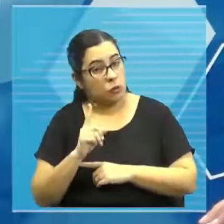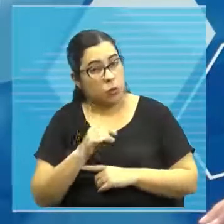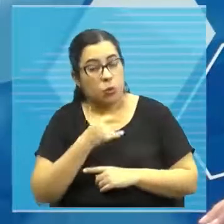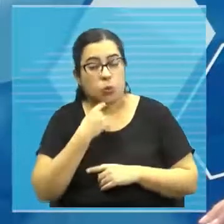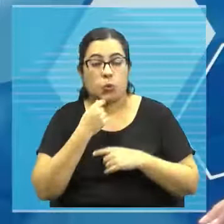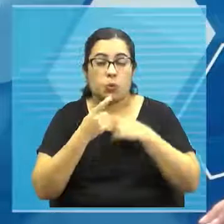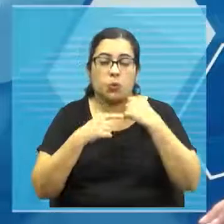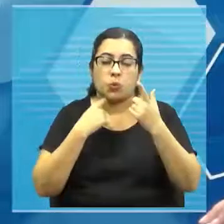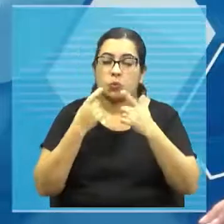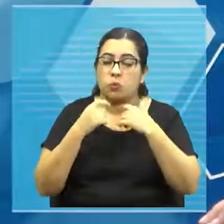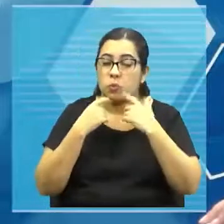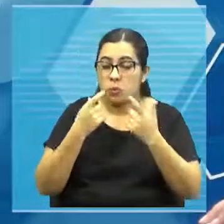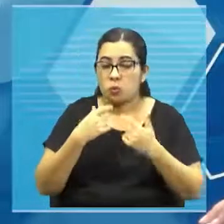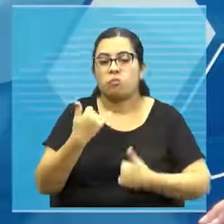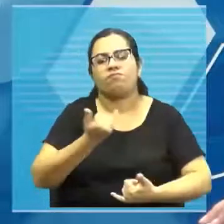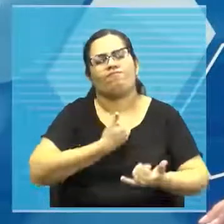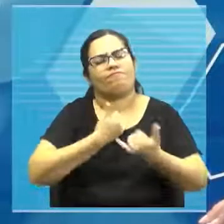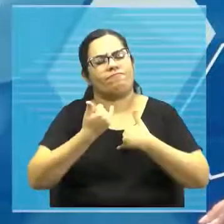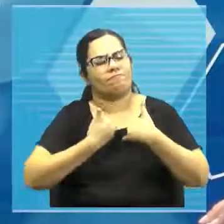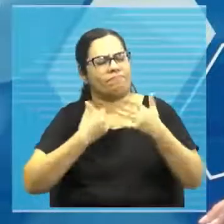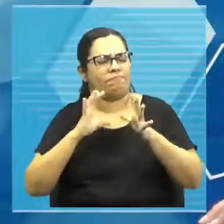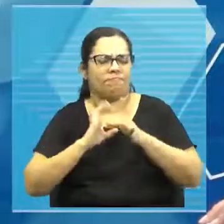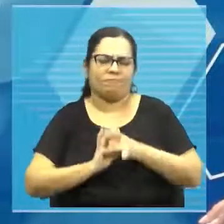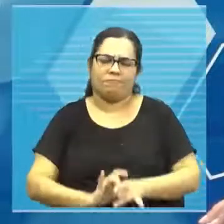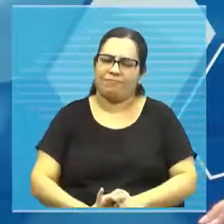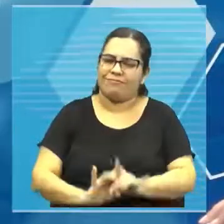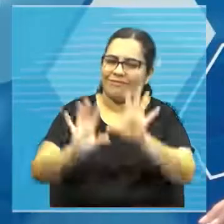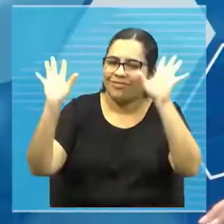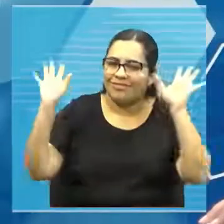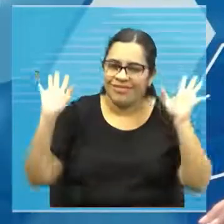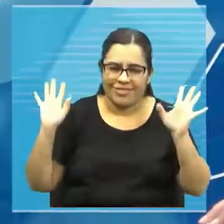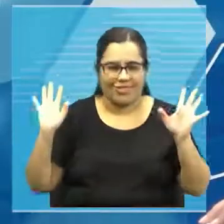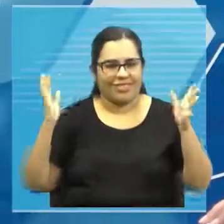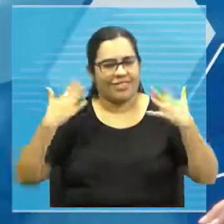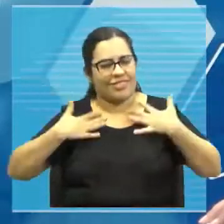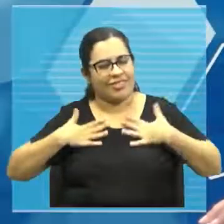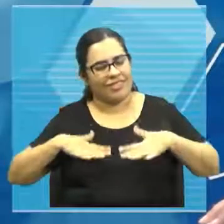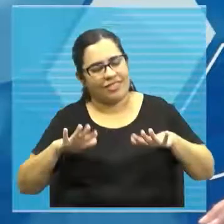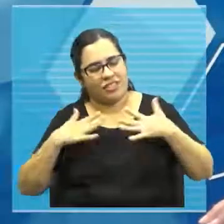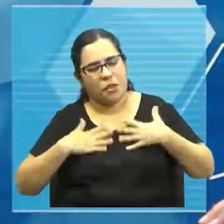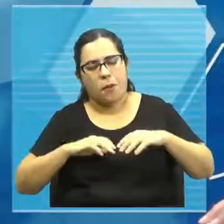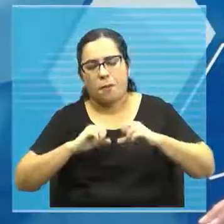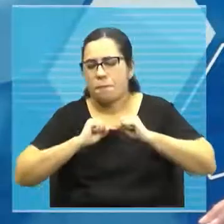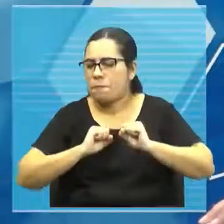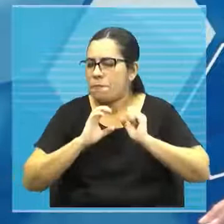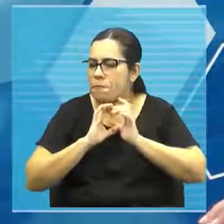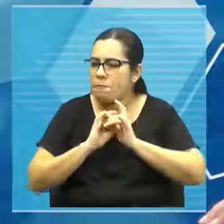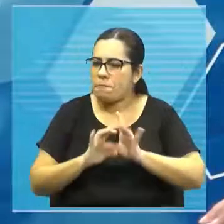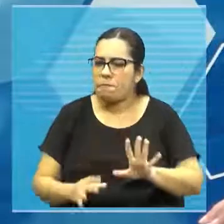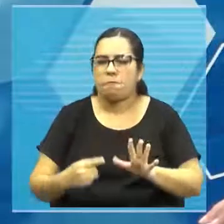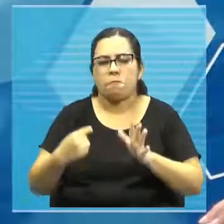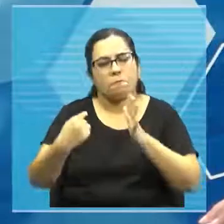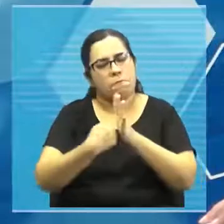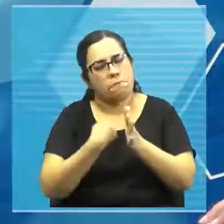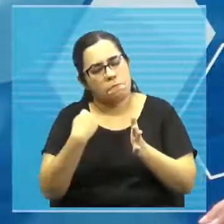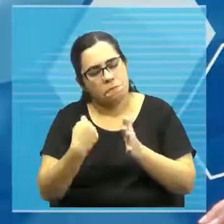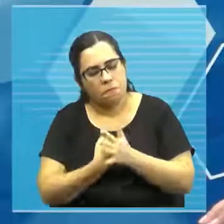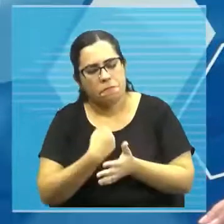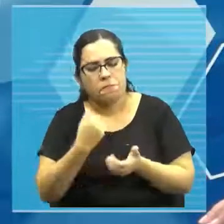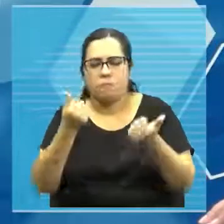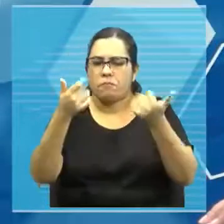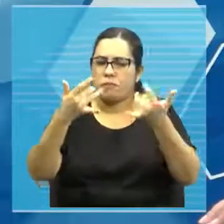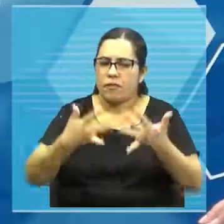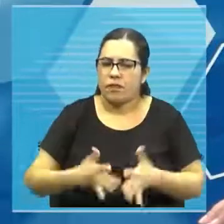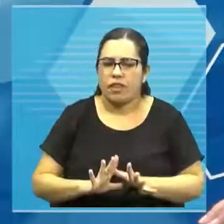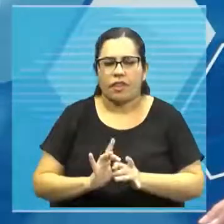exemplos ou observações fiquem à vontade minha gente fiquei muito à vontade para fazer observações